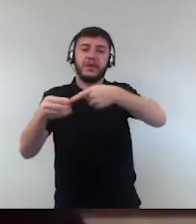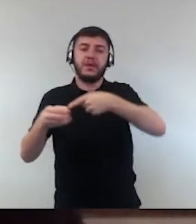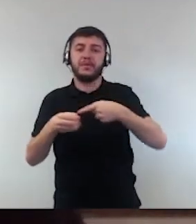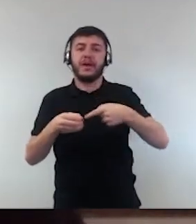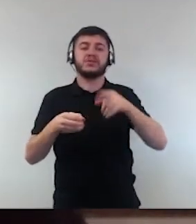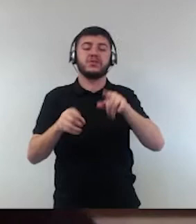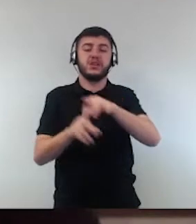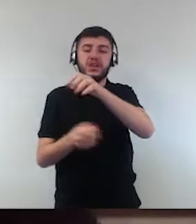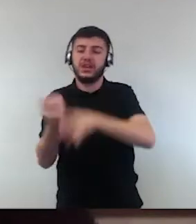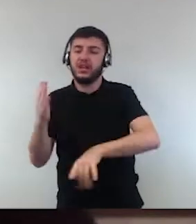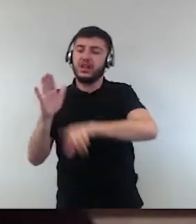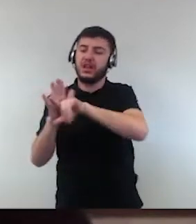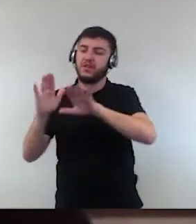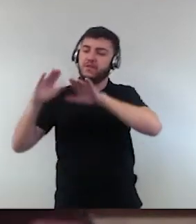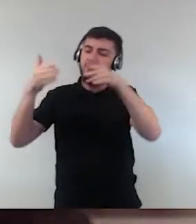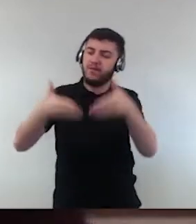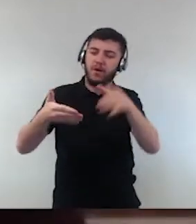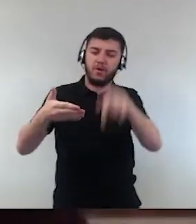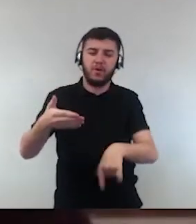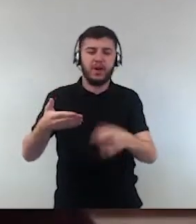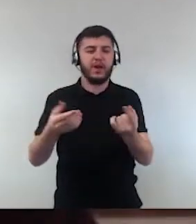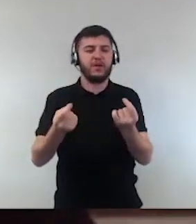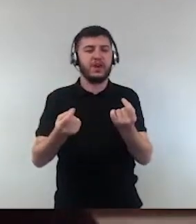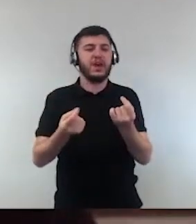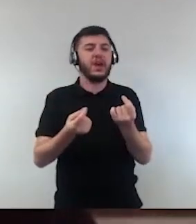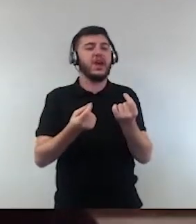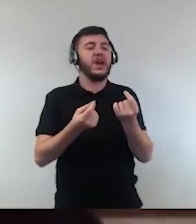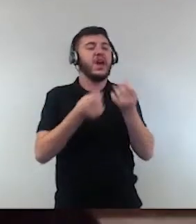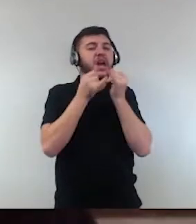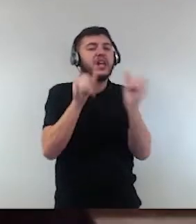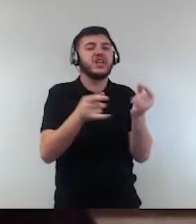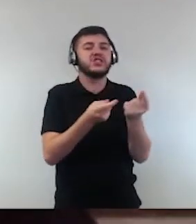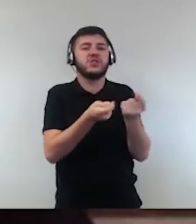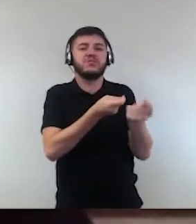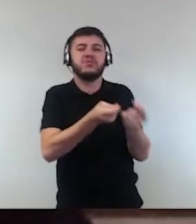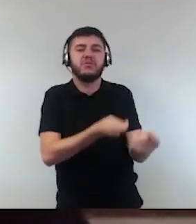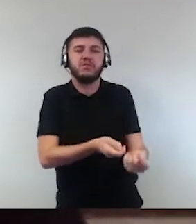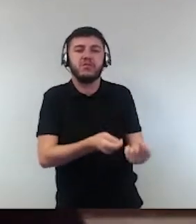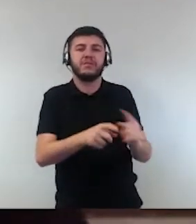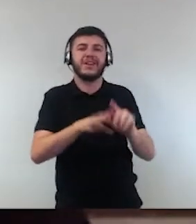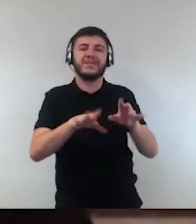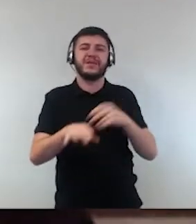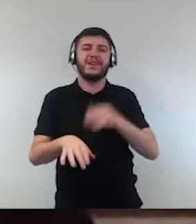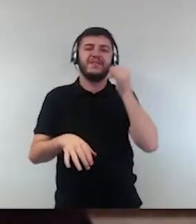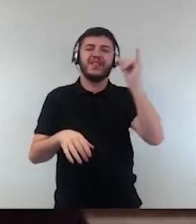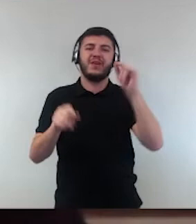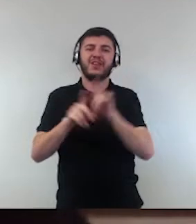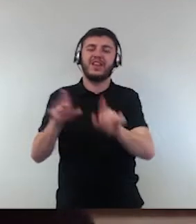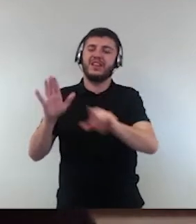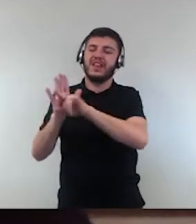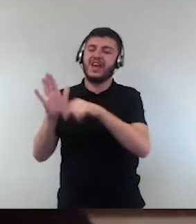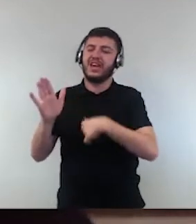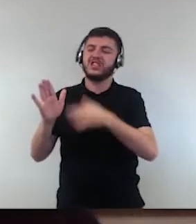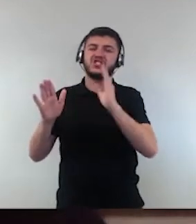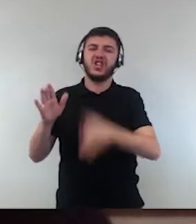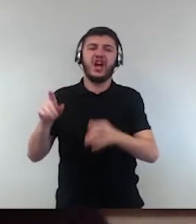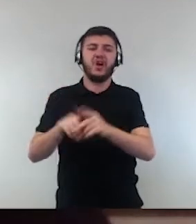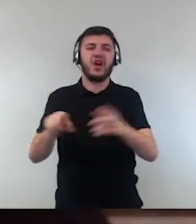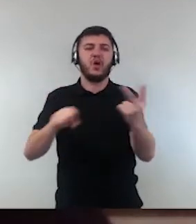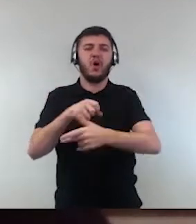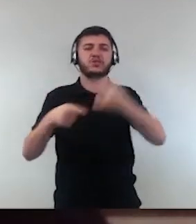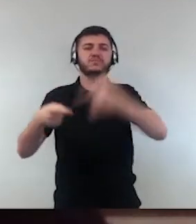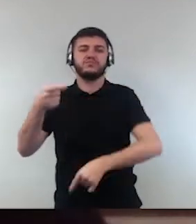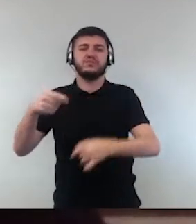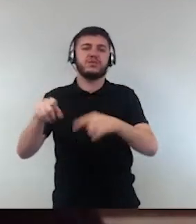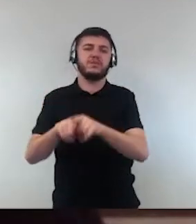fornecimento diretamente. Então, para não dar margem a essas leis invasoras que proibiam corte e também para que